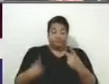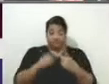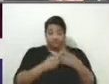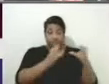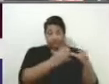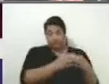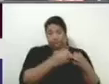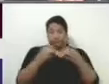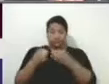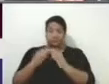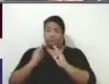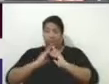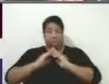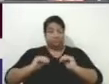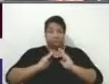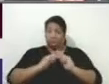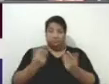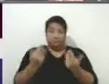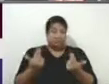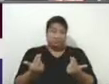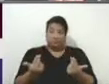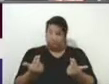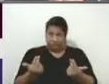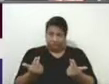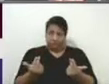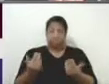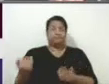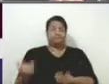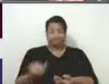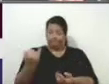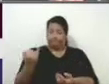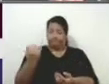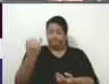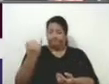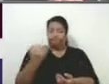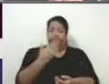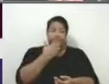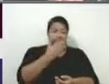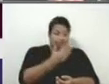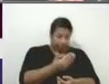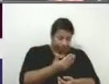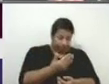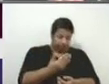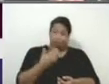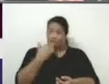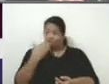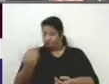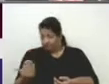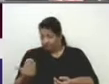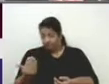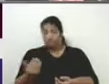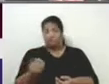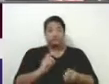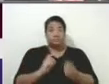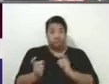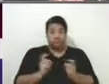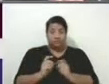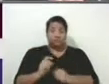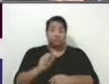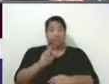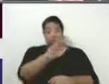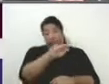pedidos que são muito relevantes, e para que essa reunião pudesse fluir, convidei o secretário adjunto